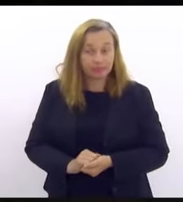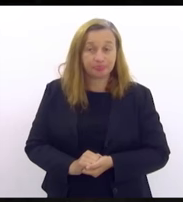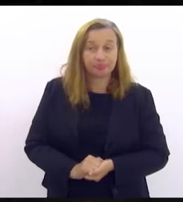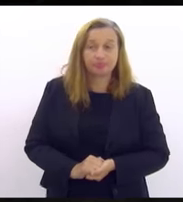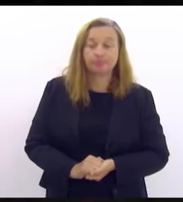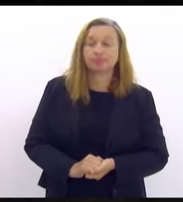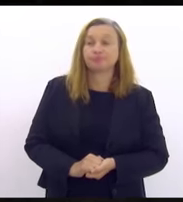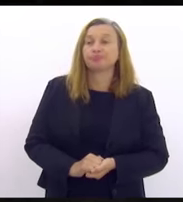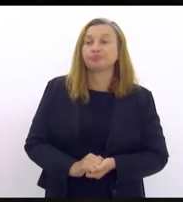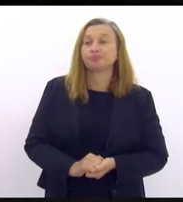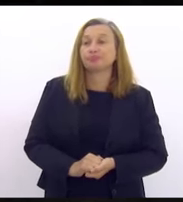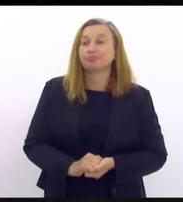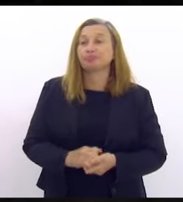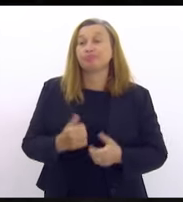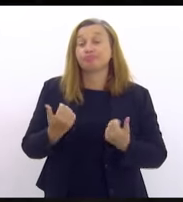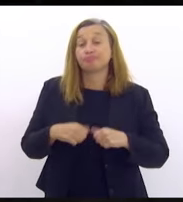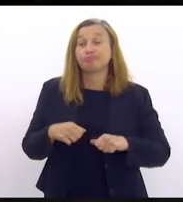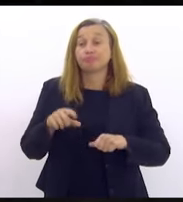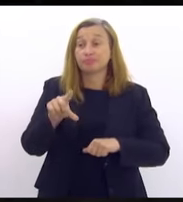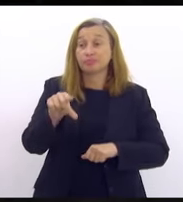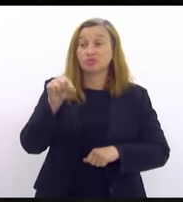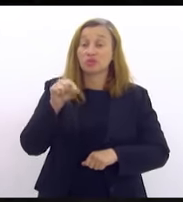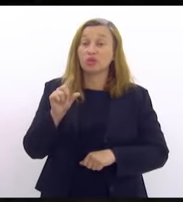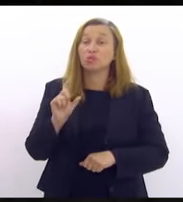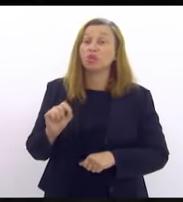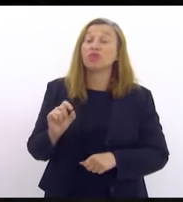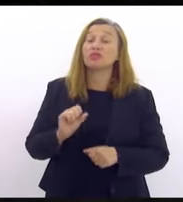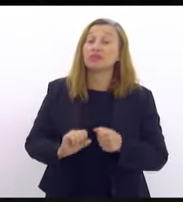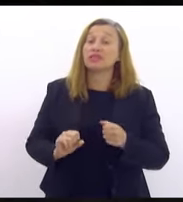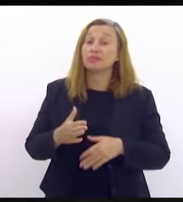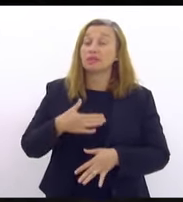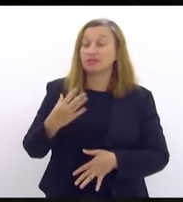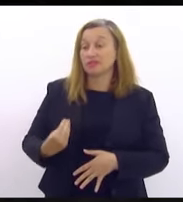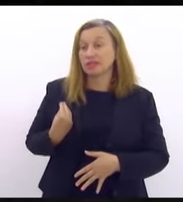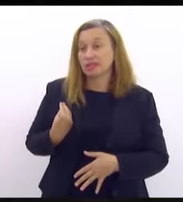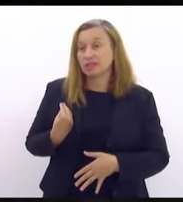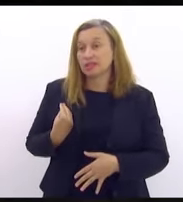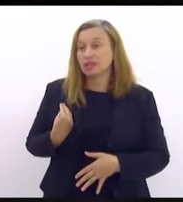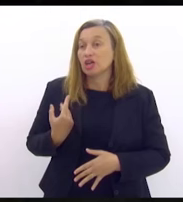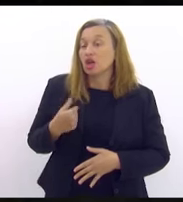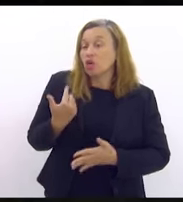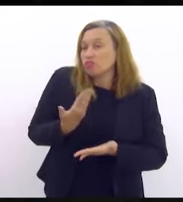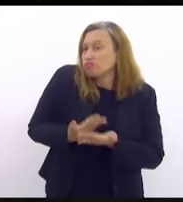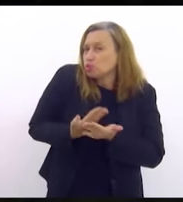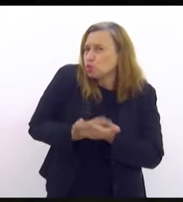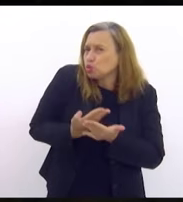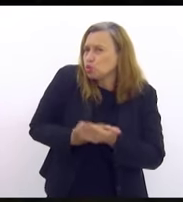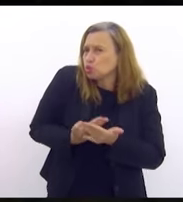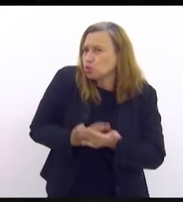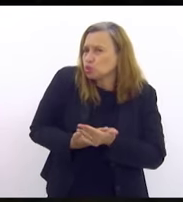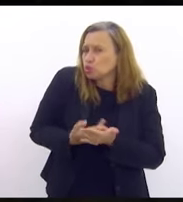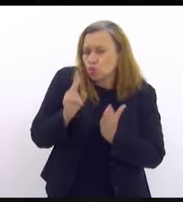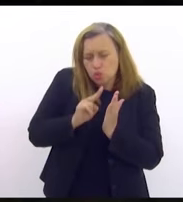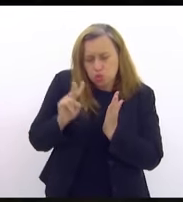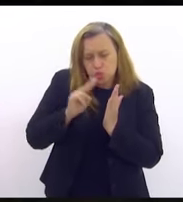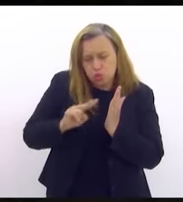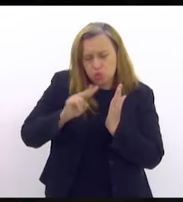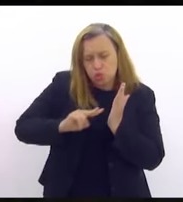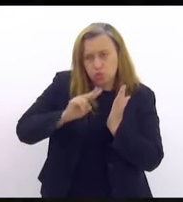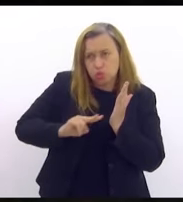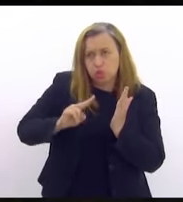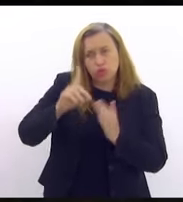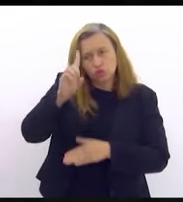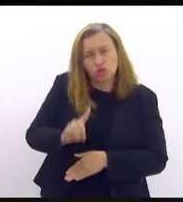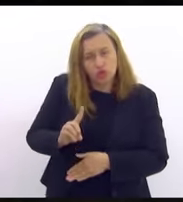eu tive que me decidir do que fazer da vida e quando eu fiz esse estudo eu li muito direito Embora eu